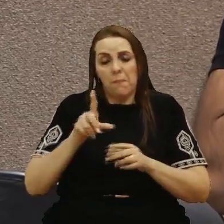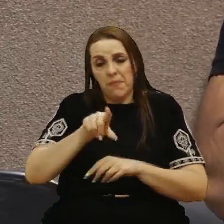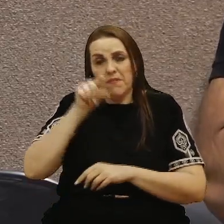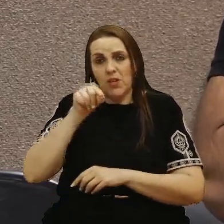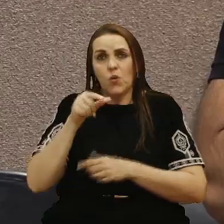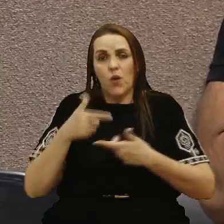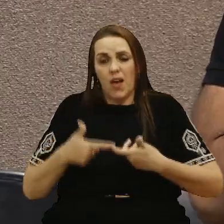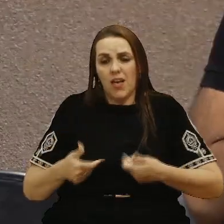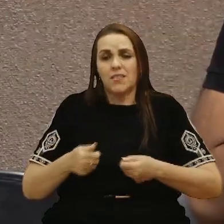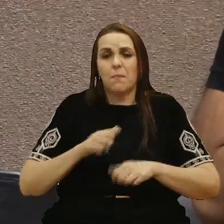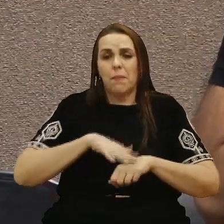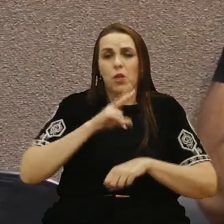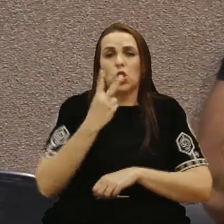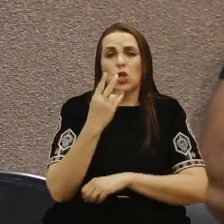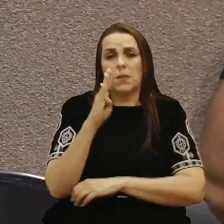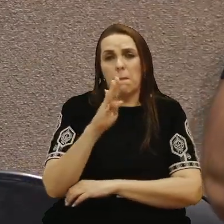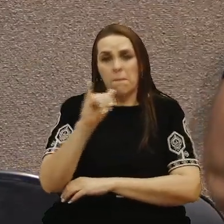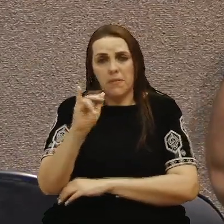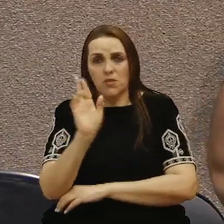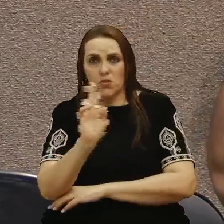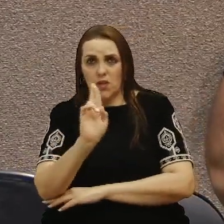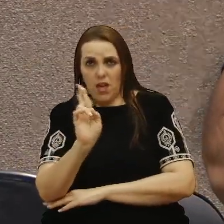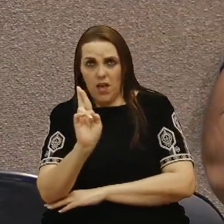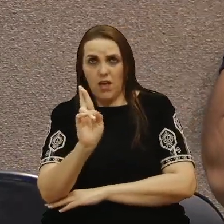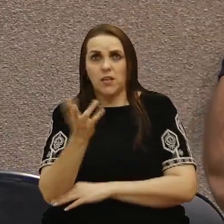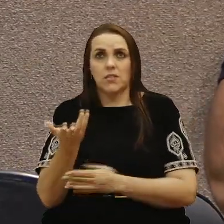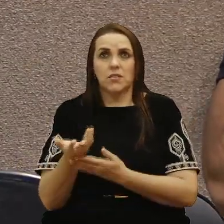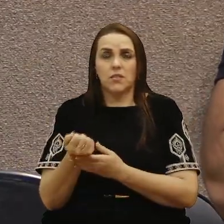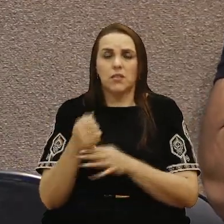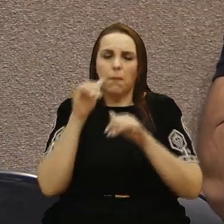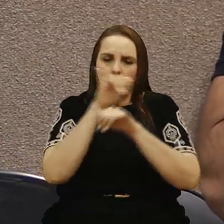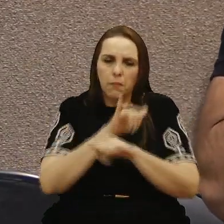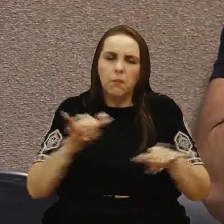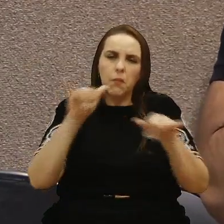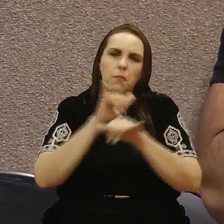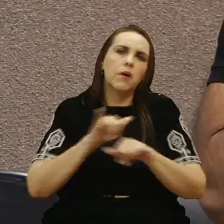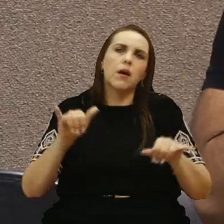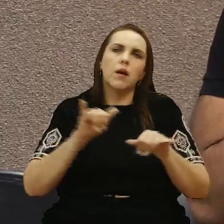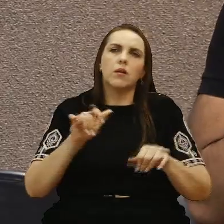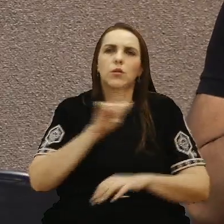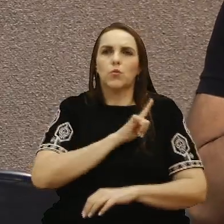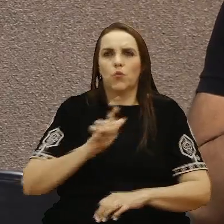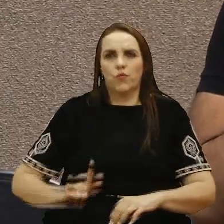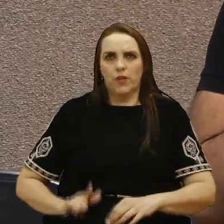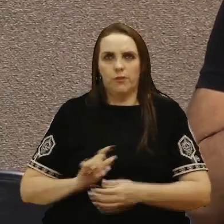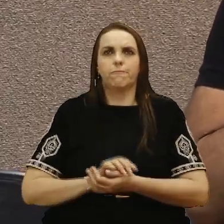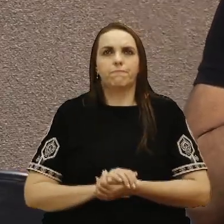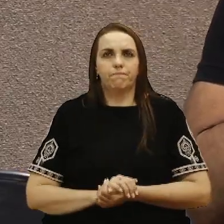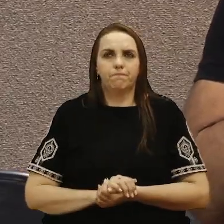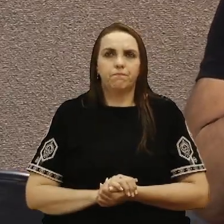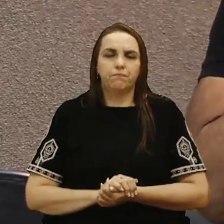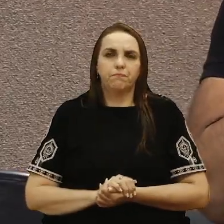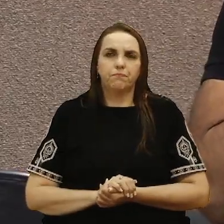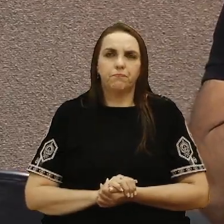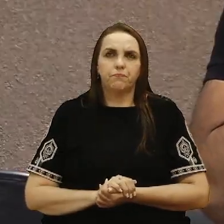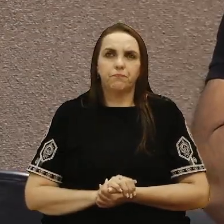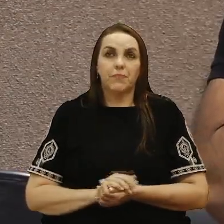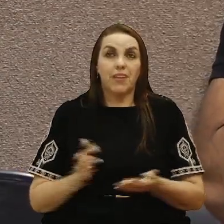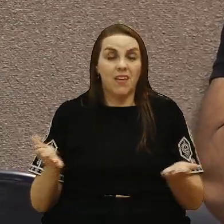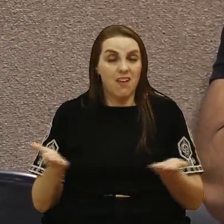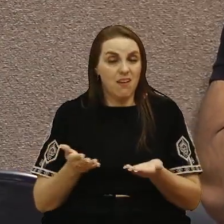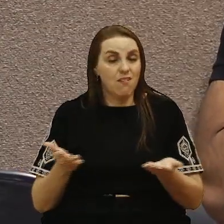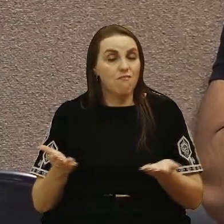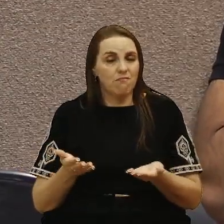2 bilhões de reais com propaganda do governo. E